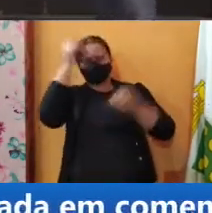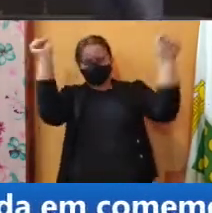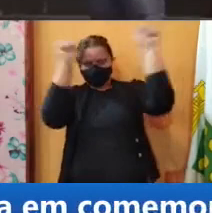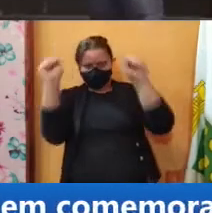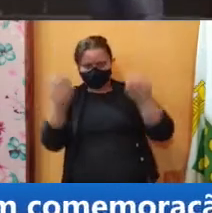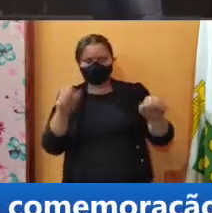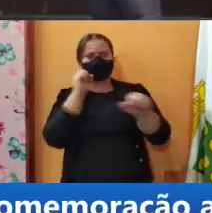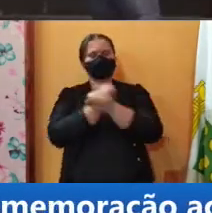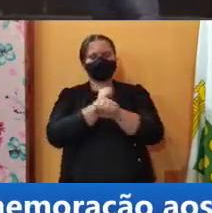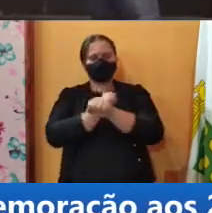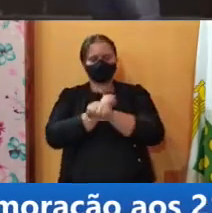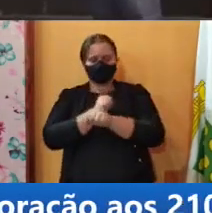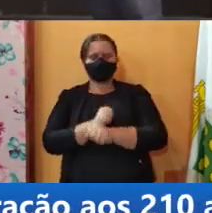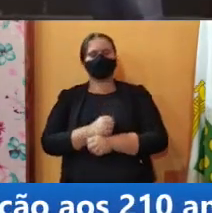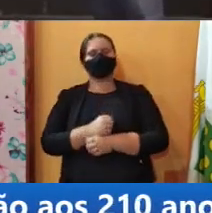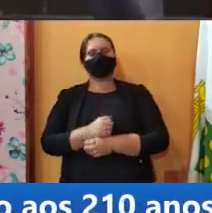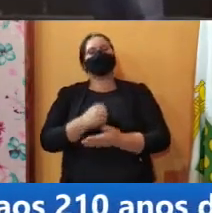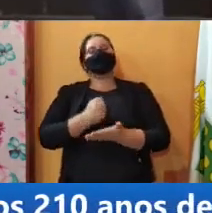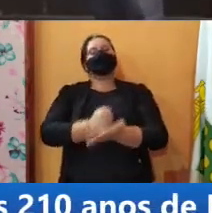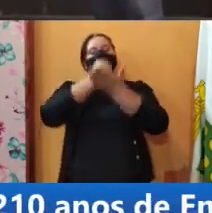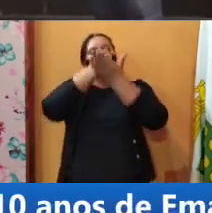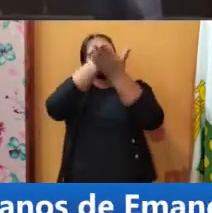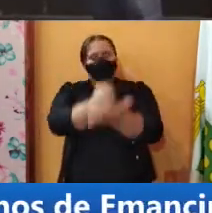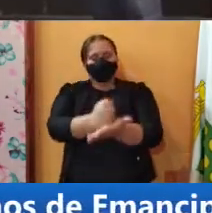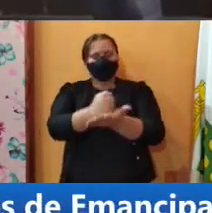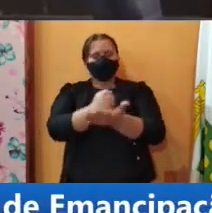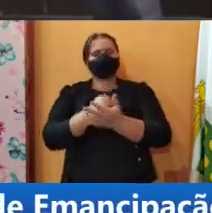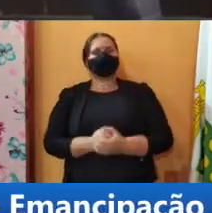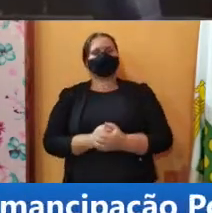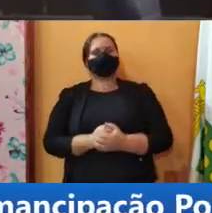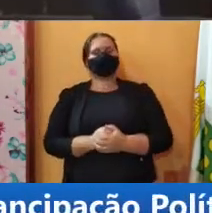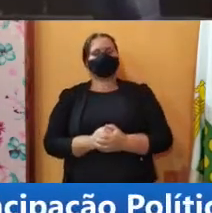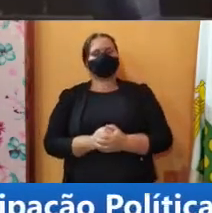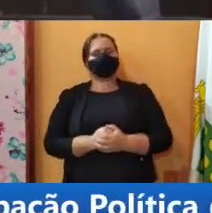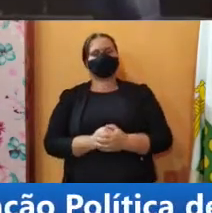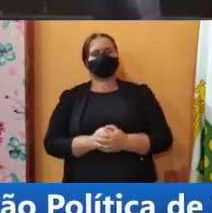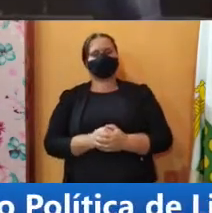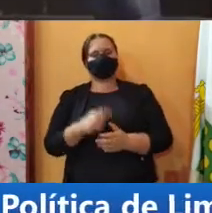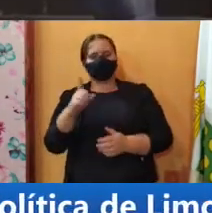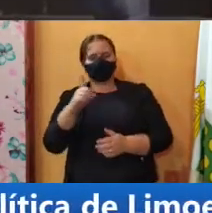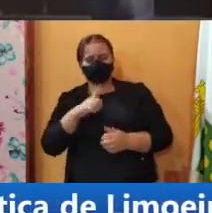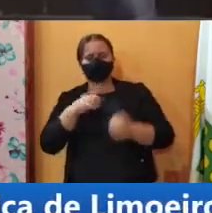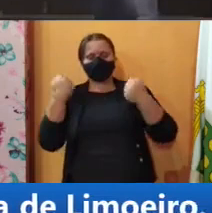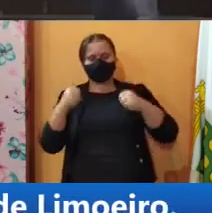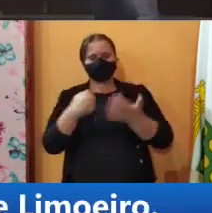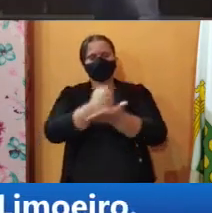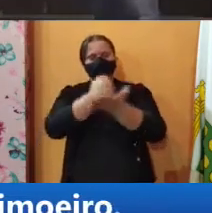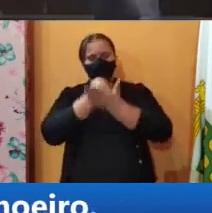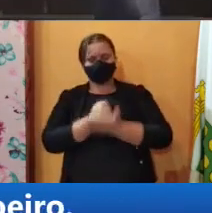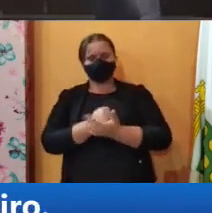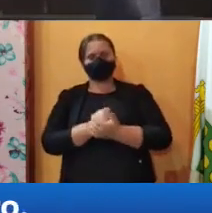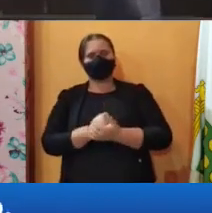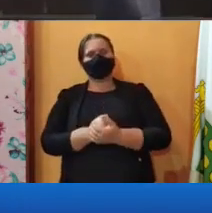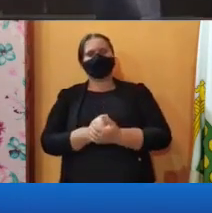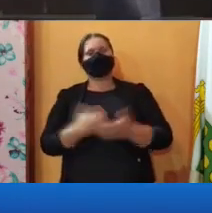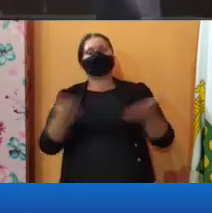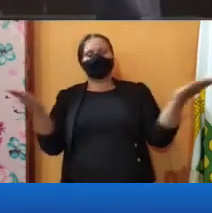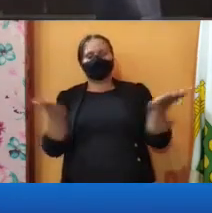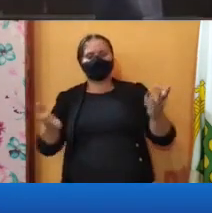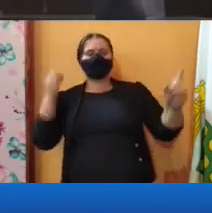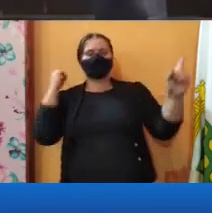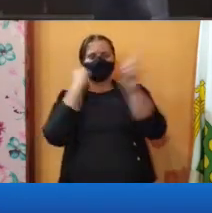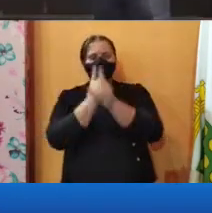total da nossa Secretaria de Cultura, porque a gente estava órfãos. E agora encontramos um pai e uma